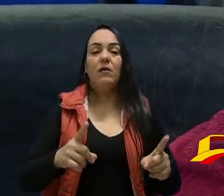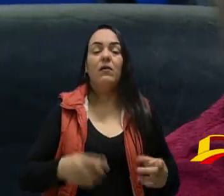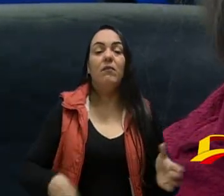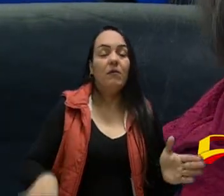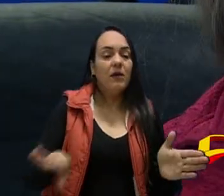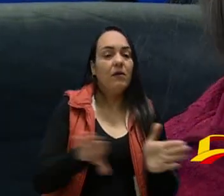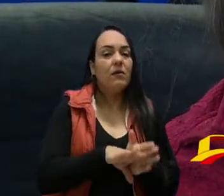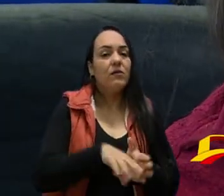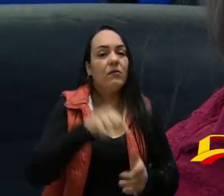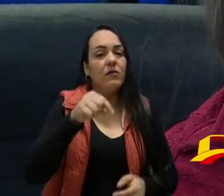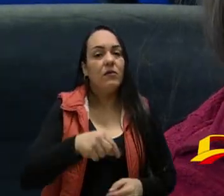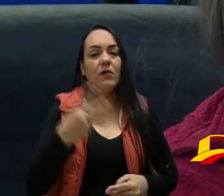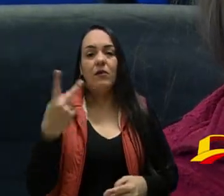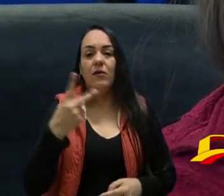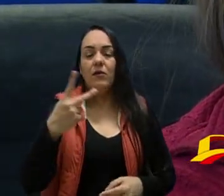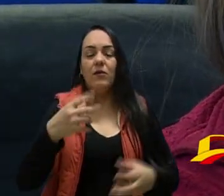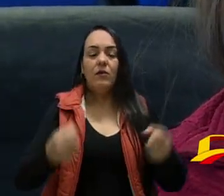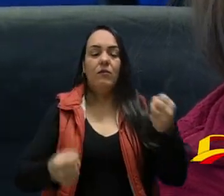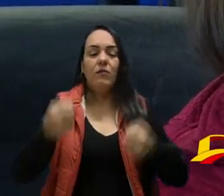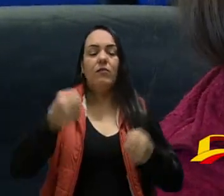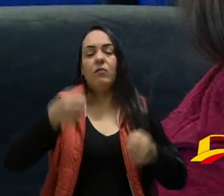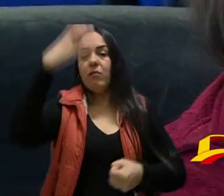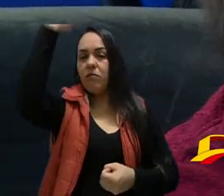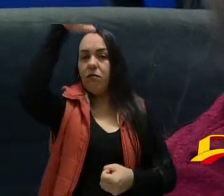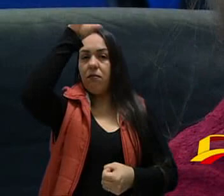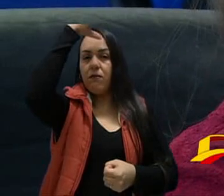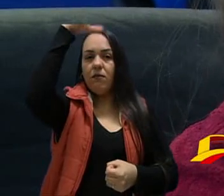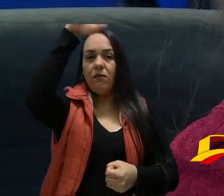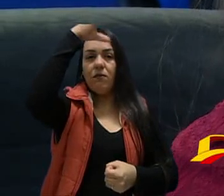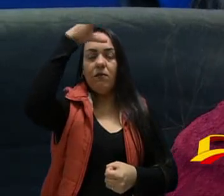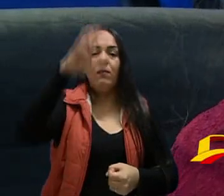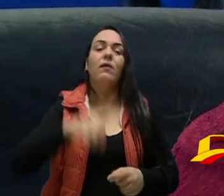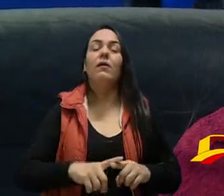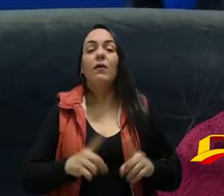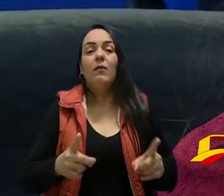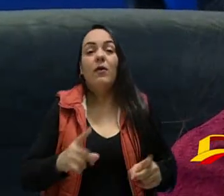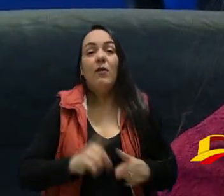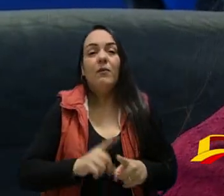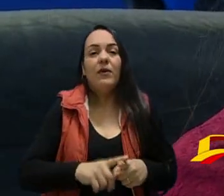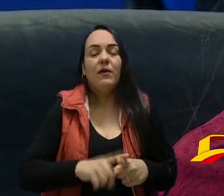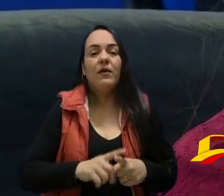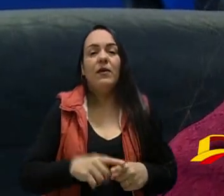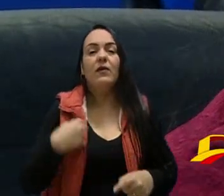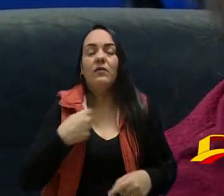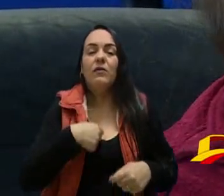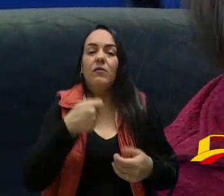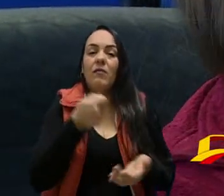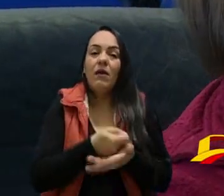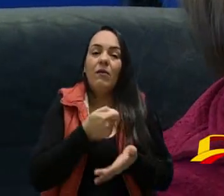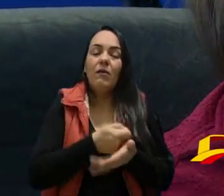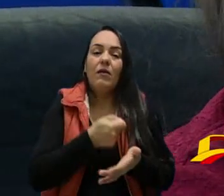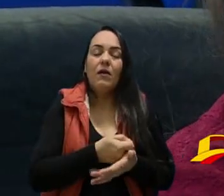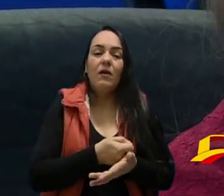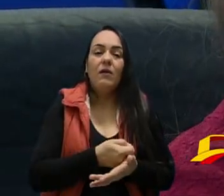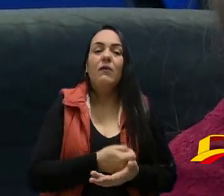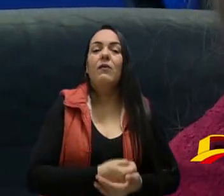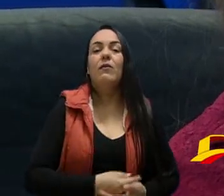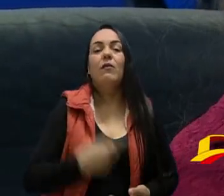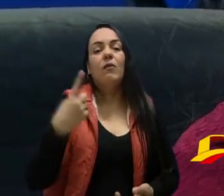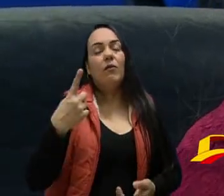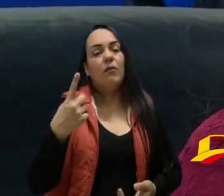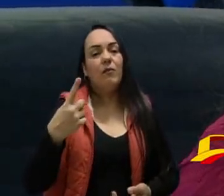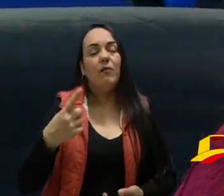partir do momento que o pessoal pediu as duas na na verdade é porque o processo licitatório para eu contratar